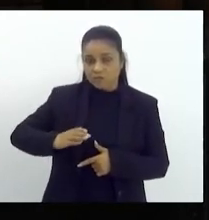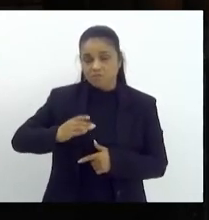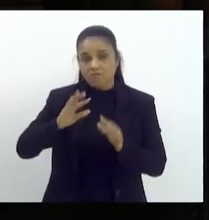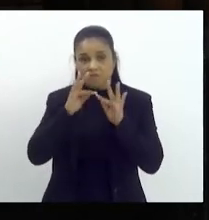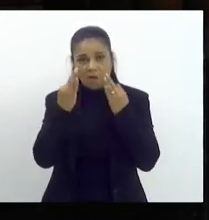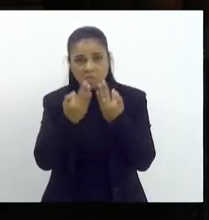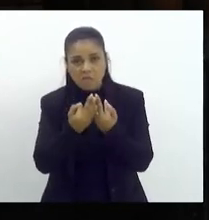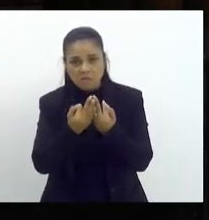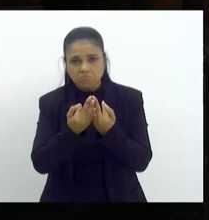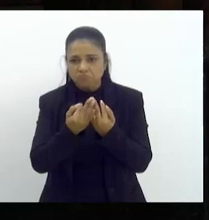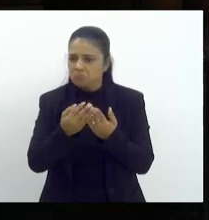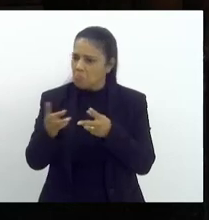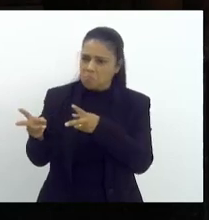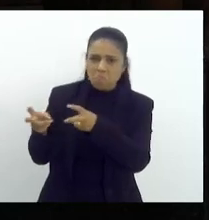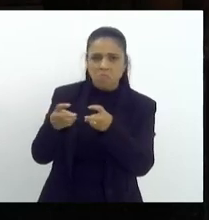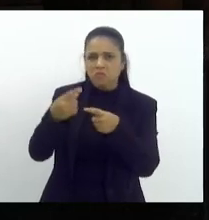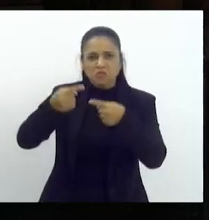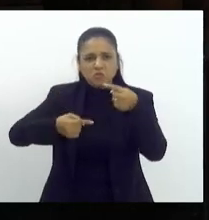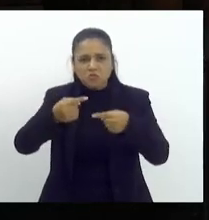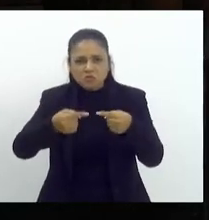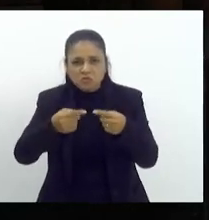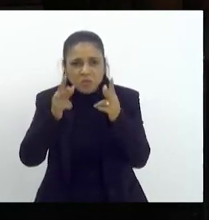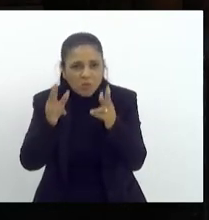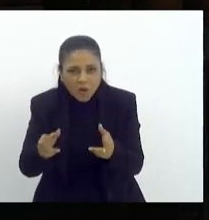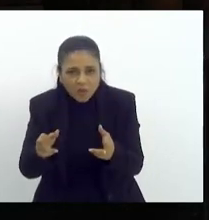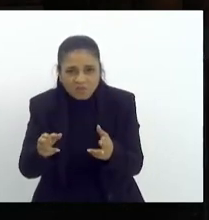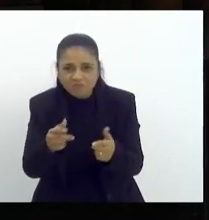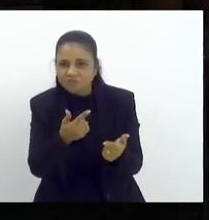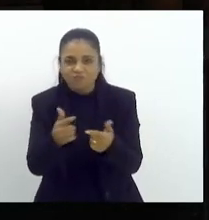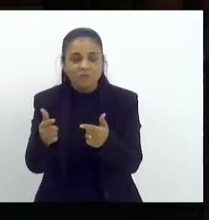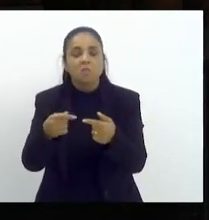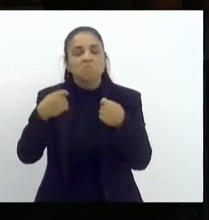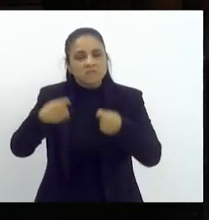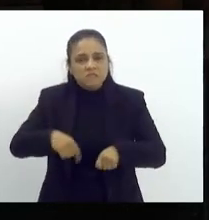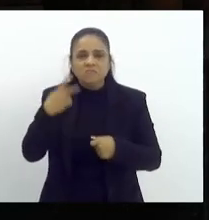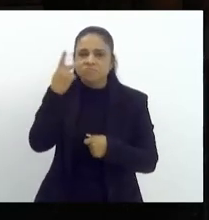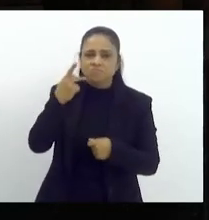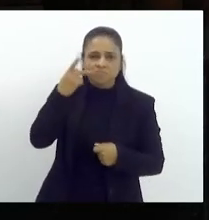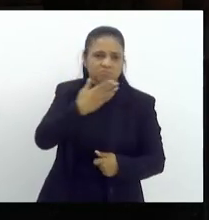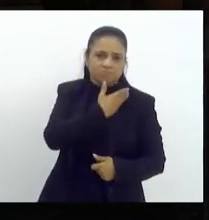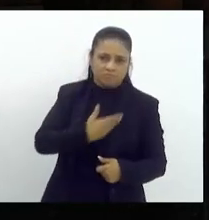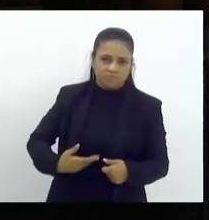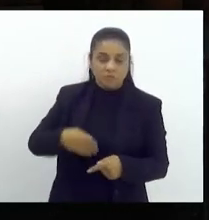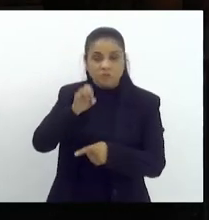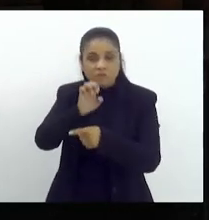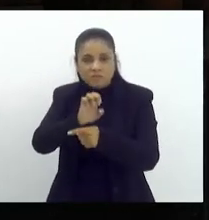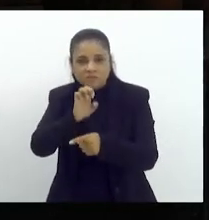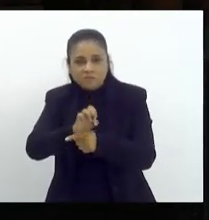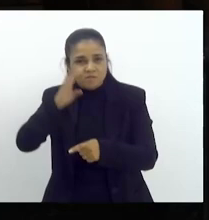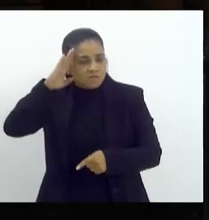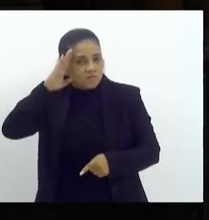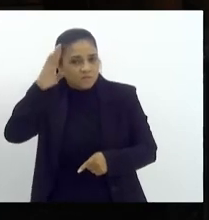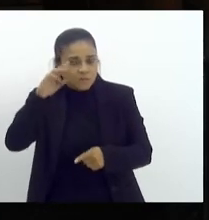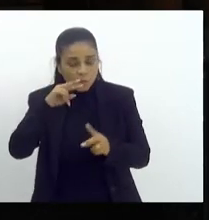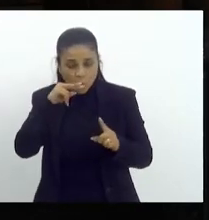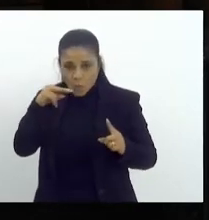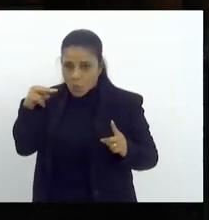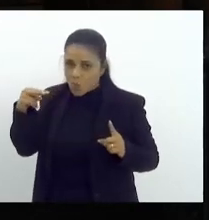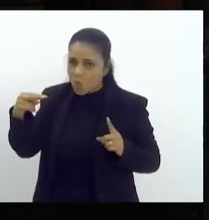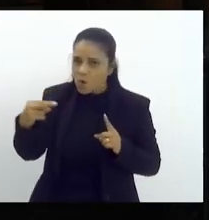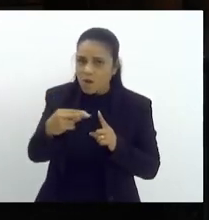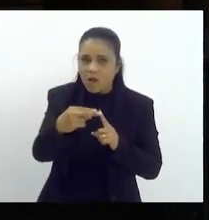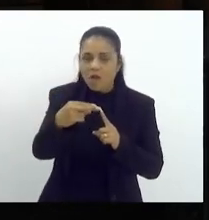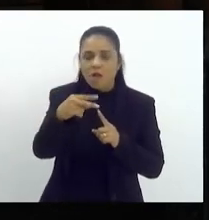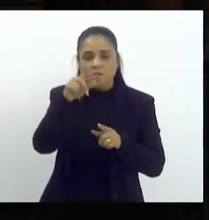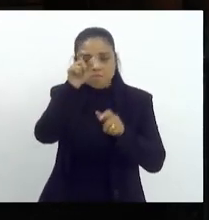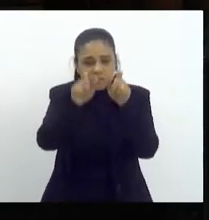tem que ser travada a discussão política assim é necessário essencial para o estado do Rio de Janeiro tem um olhar atento a